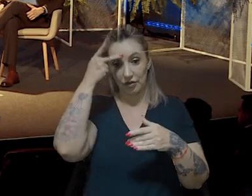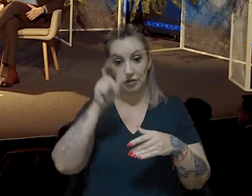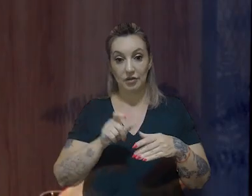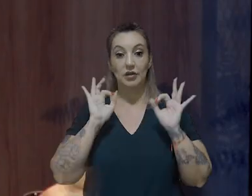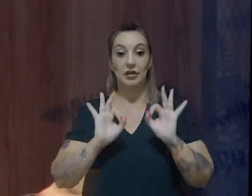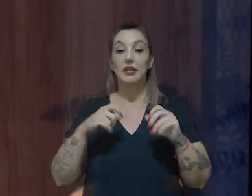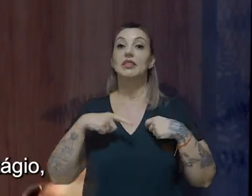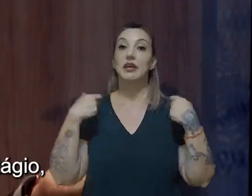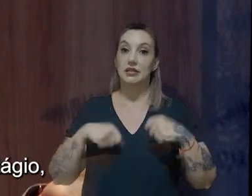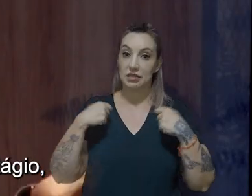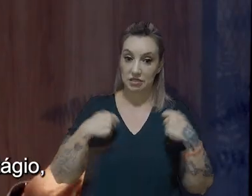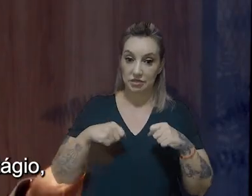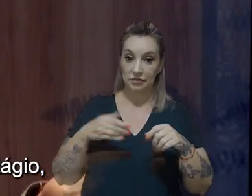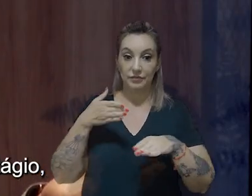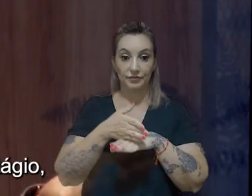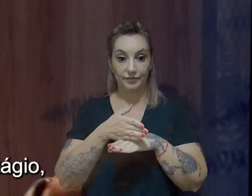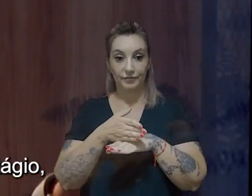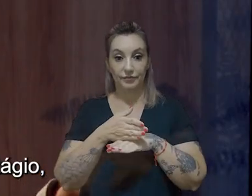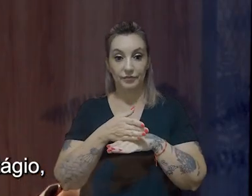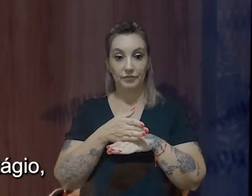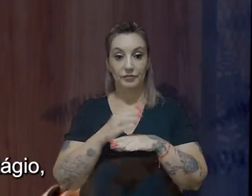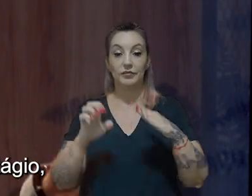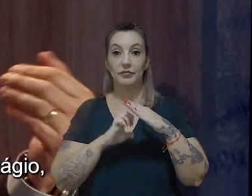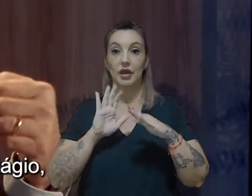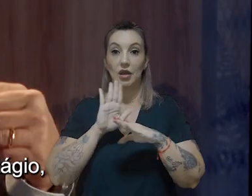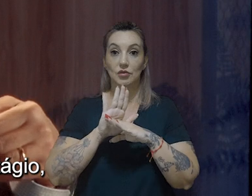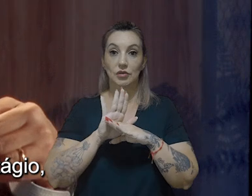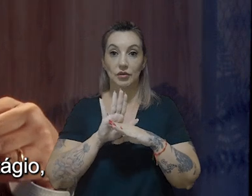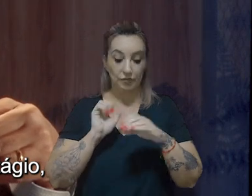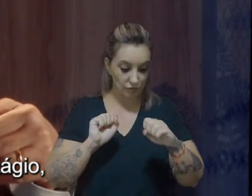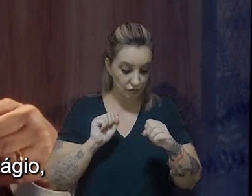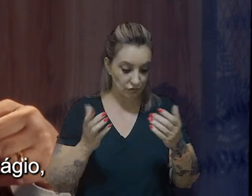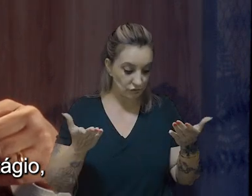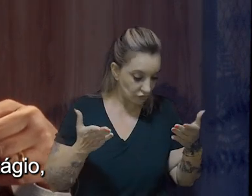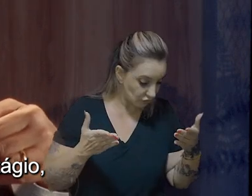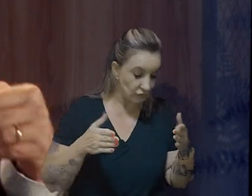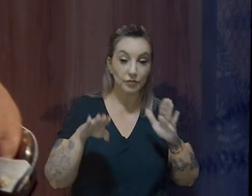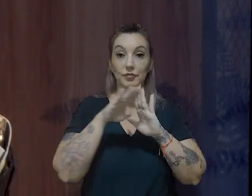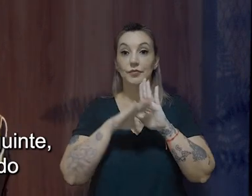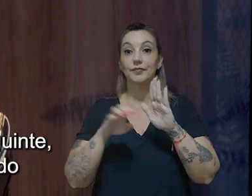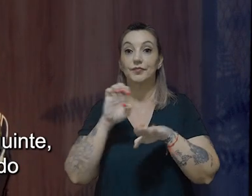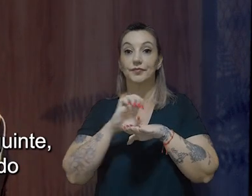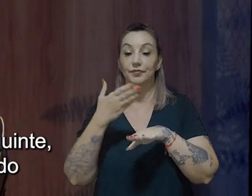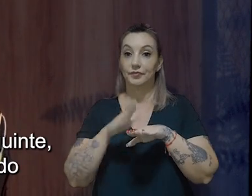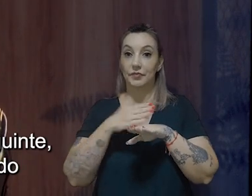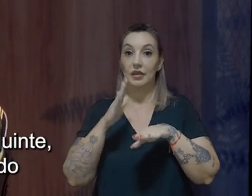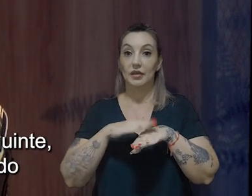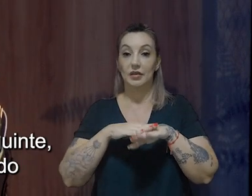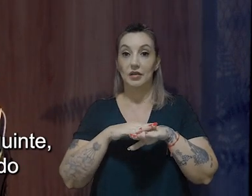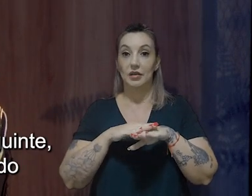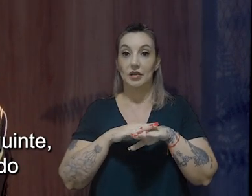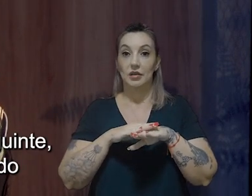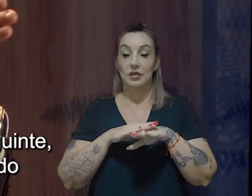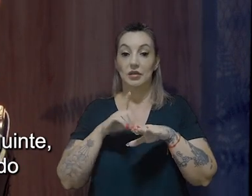realmente que t a necessidade de tá ali e e a empresa pode ajudá-los do lado do do programa de estágio a gente também fez um programa o